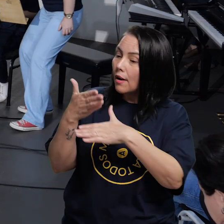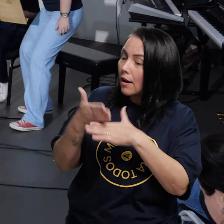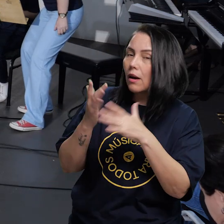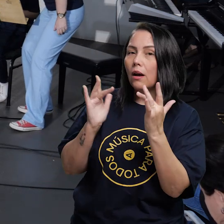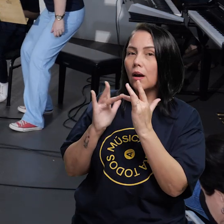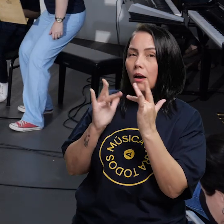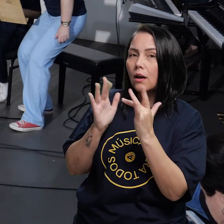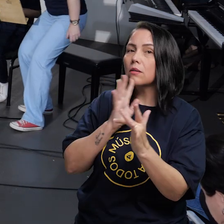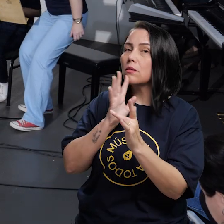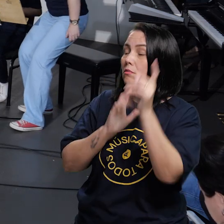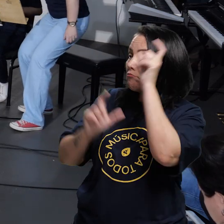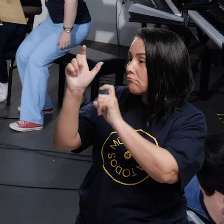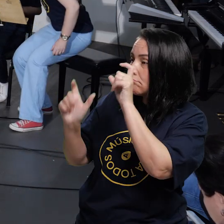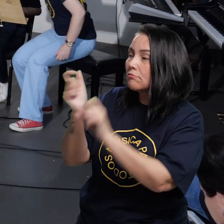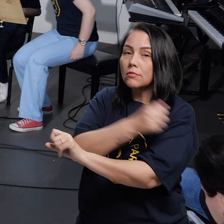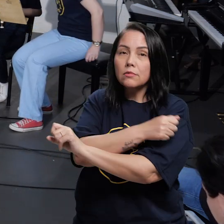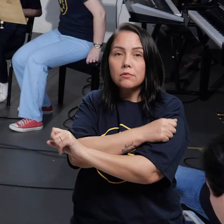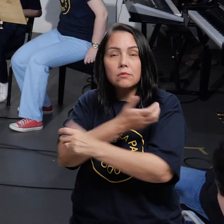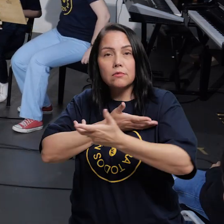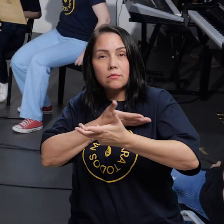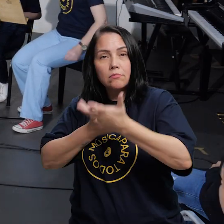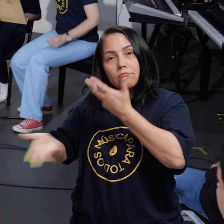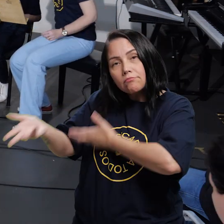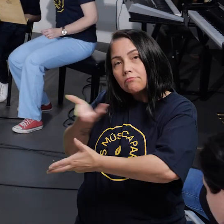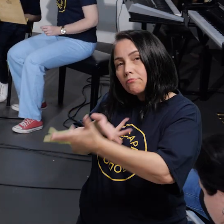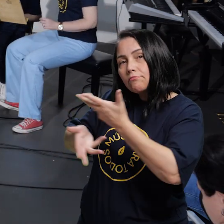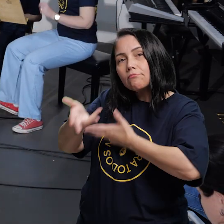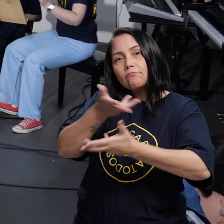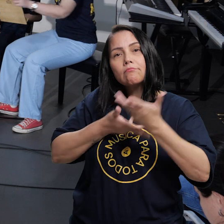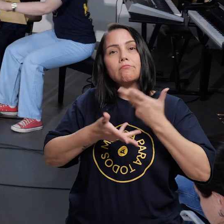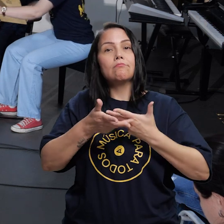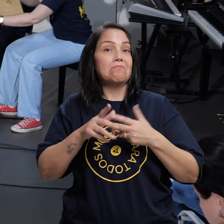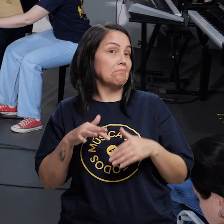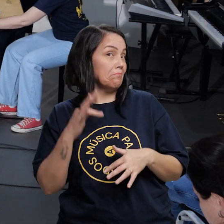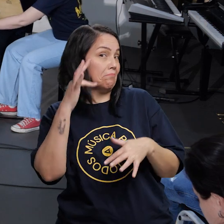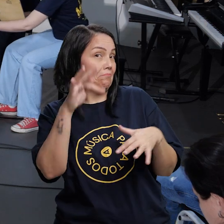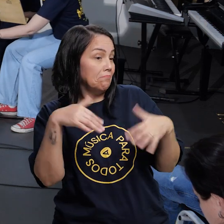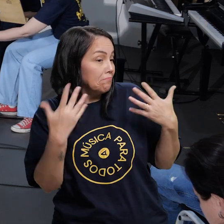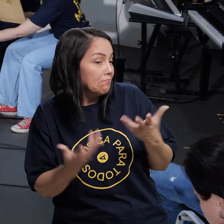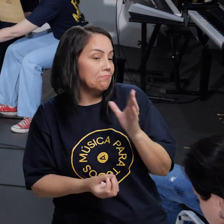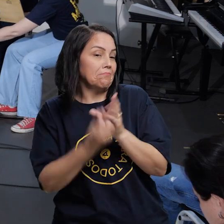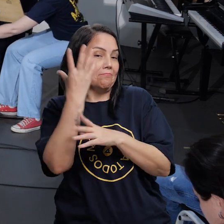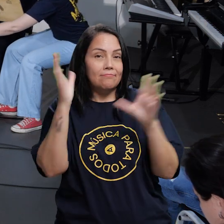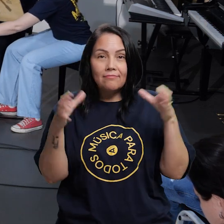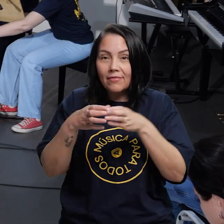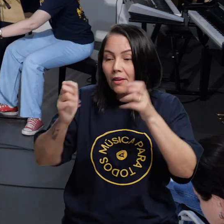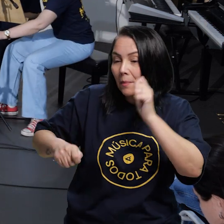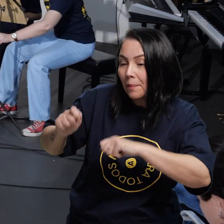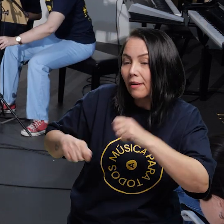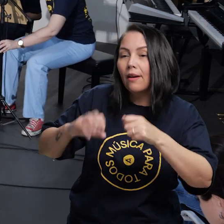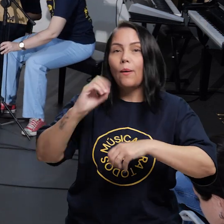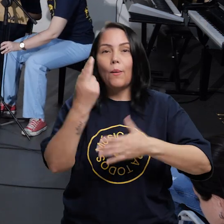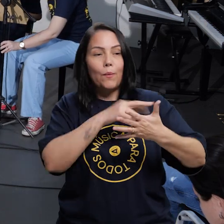tocando, conhecendo, né, outros alunos, fazendo amizades, né, e quem sabe daqui não surjam, né,